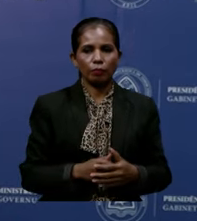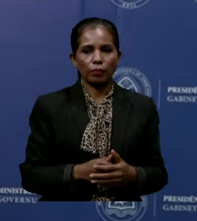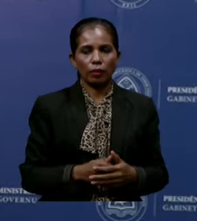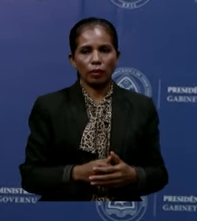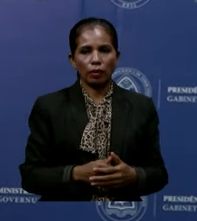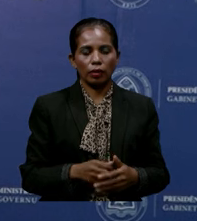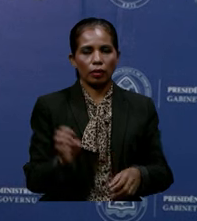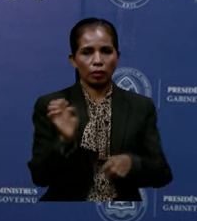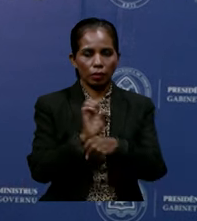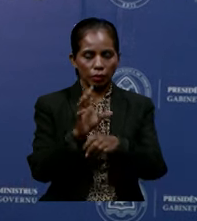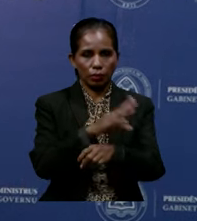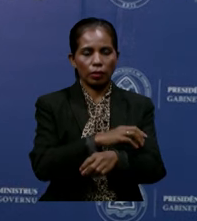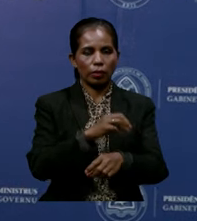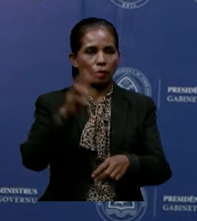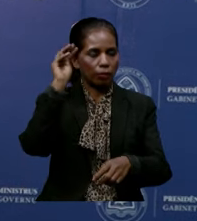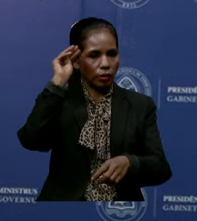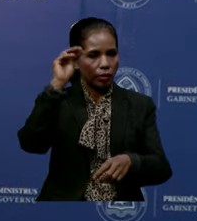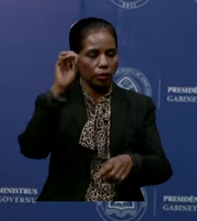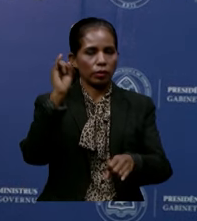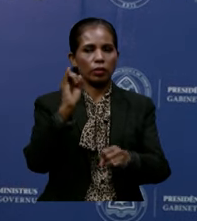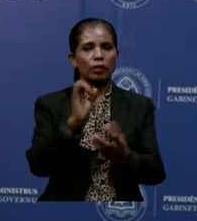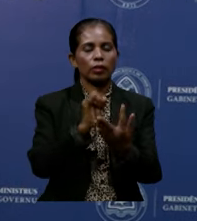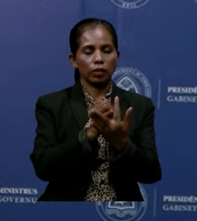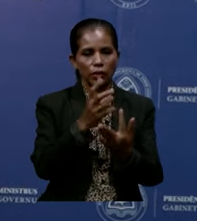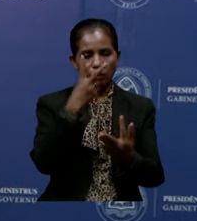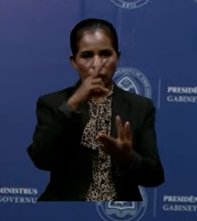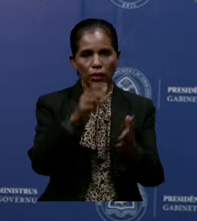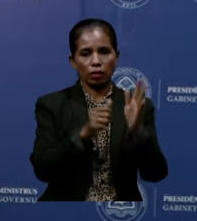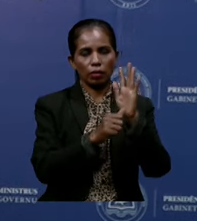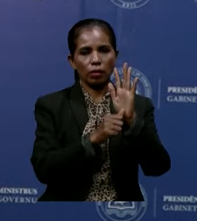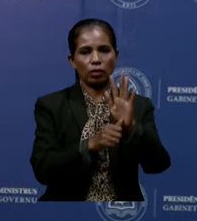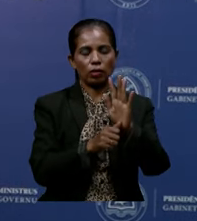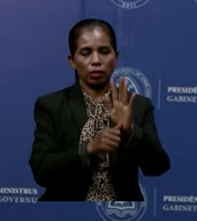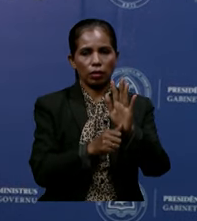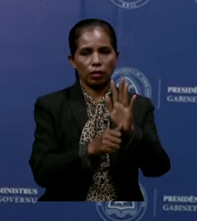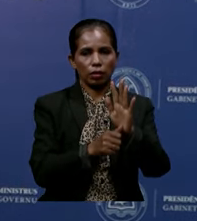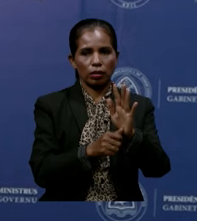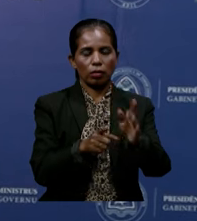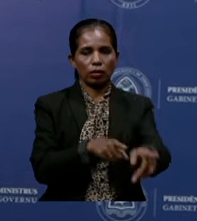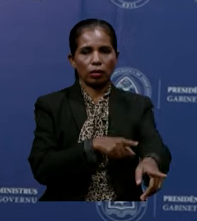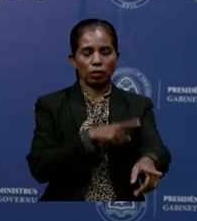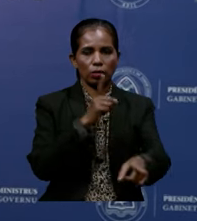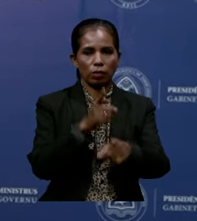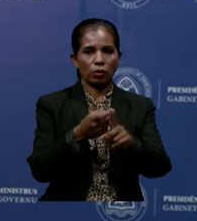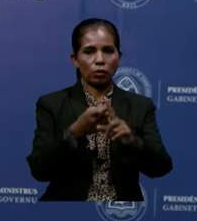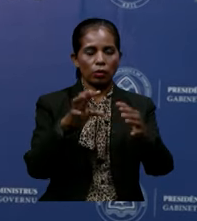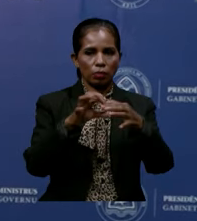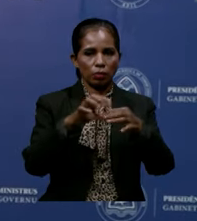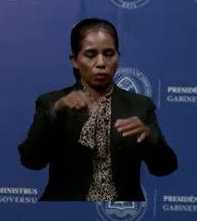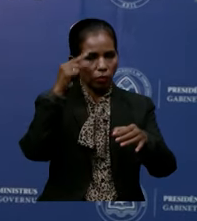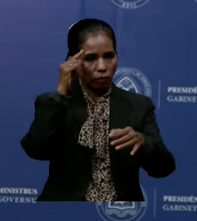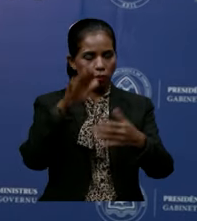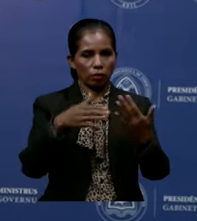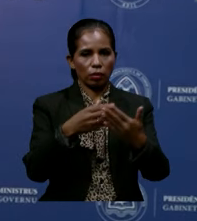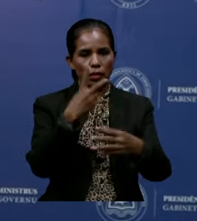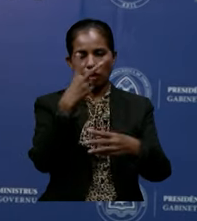coordenador Assunto Econômico e mos Ministro Interior, Bodi halo apresiasi larok tebes hosi membro governo sira liga